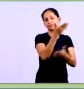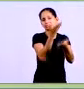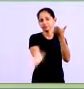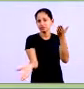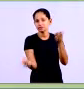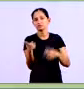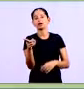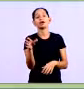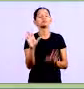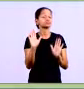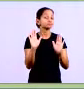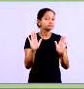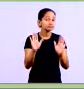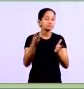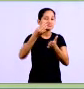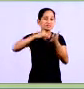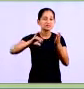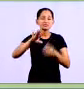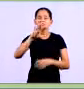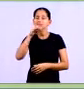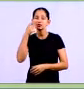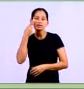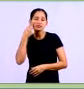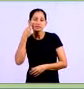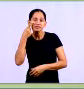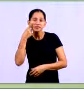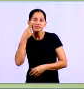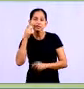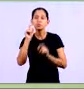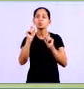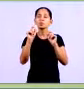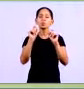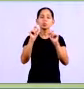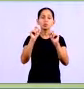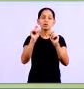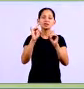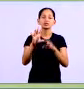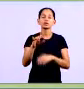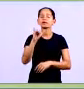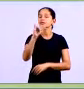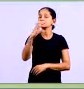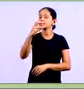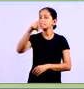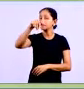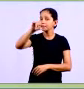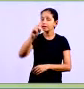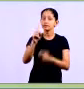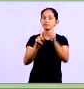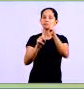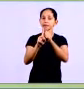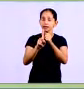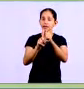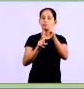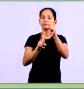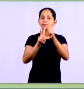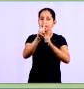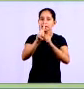você tem que ver o que eu tenho que pagar só de ICMS todo mês. O ator está melhor que